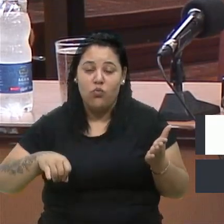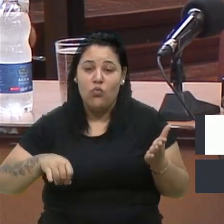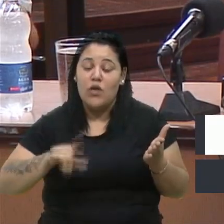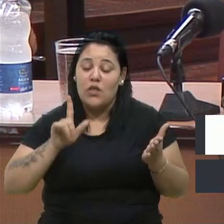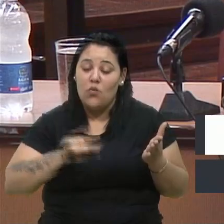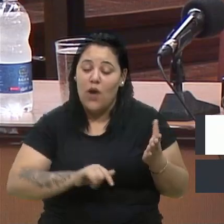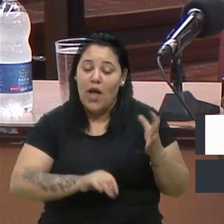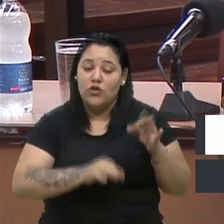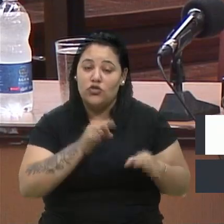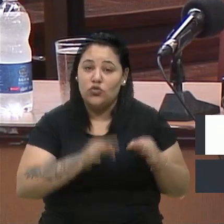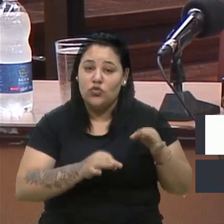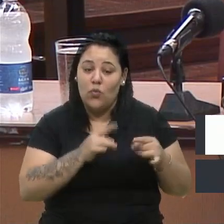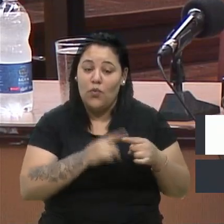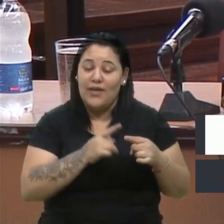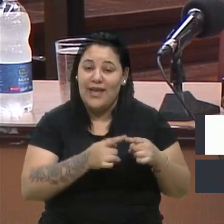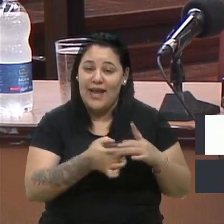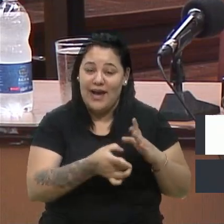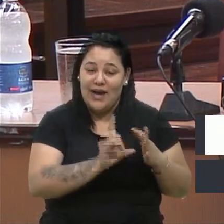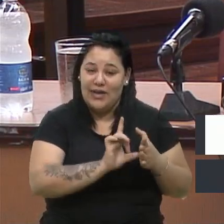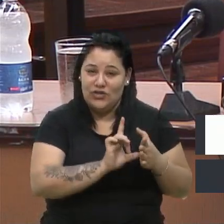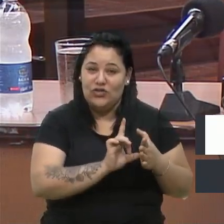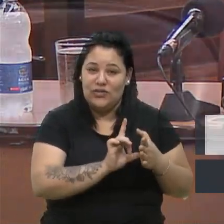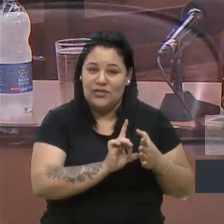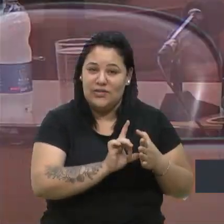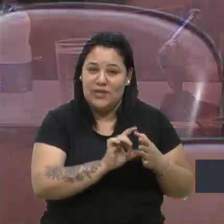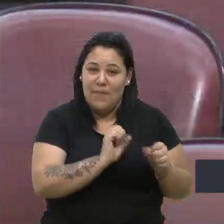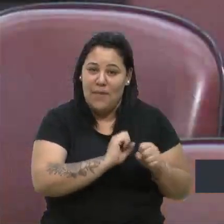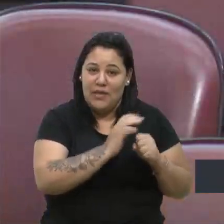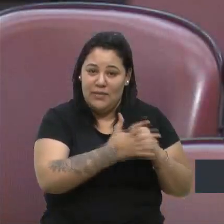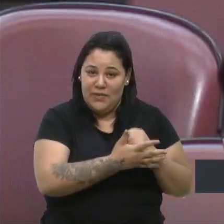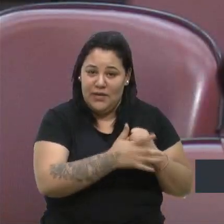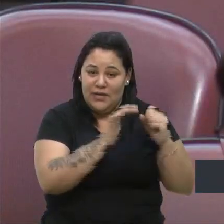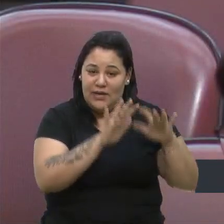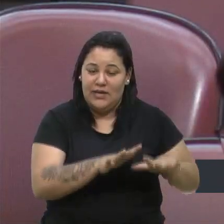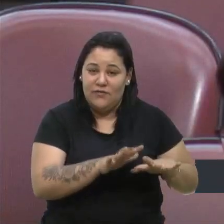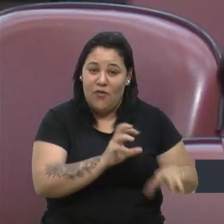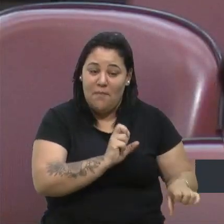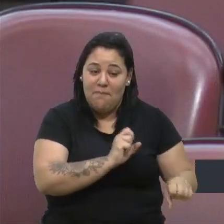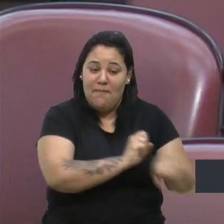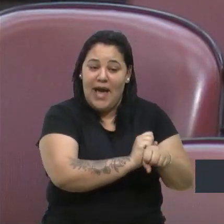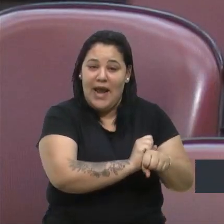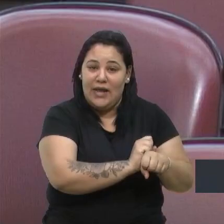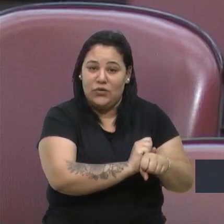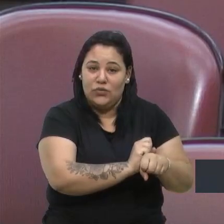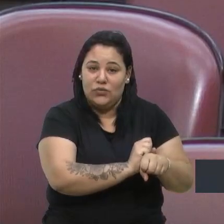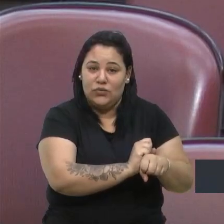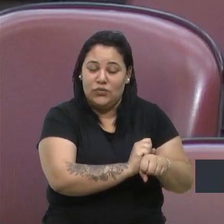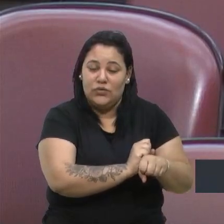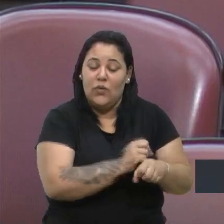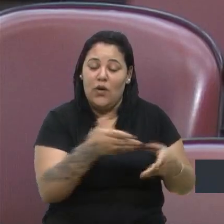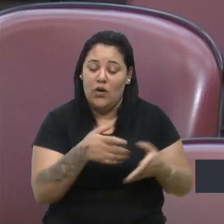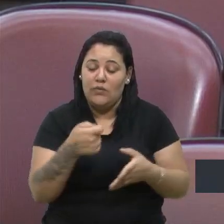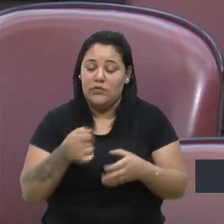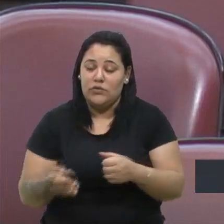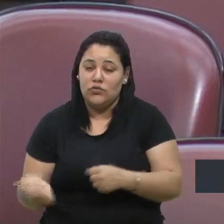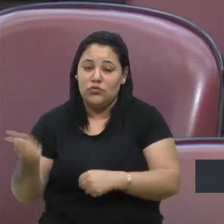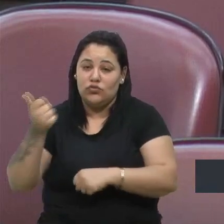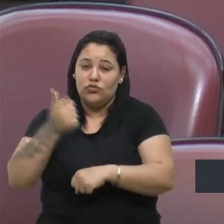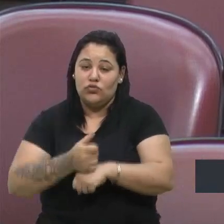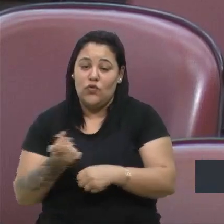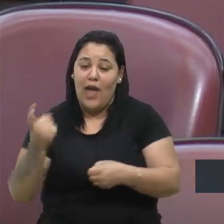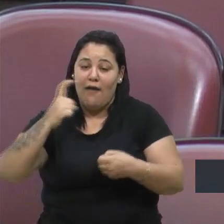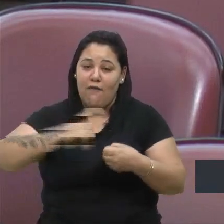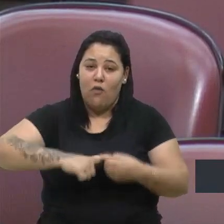foi congelado num período e agora estamos tentando nessa luta incessante, e essa Casa Legislativa tenho certeza que vai